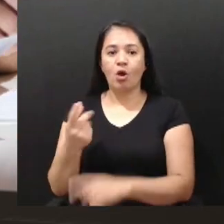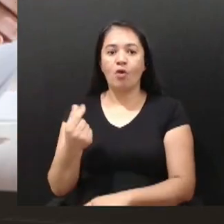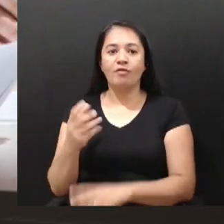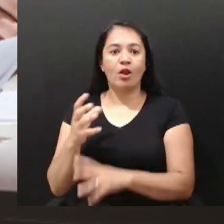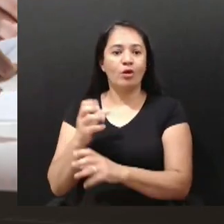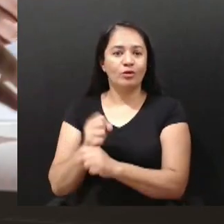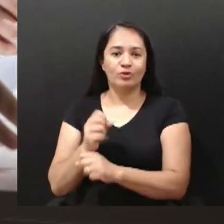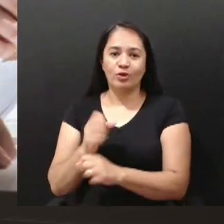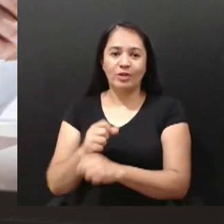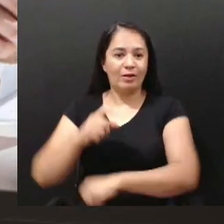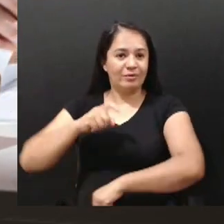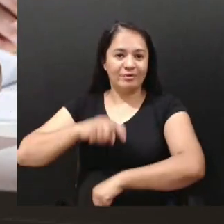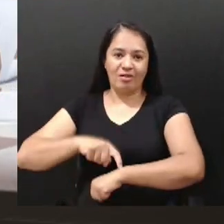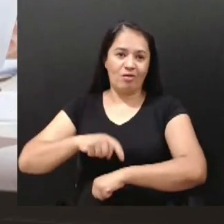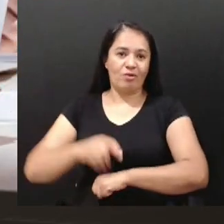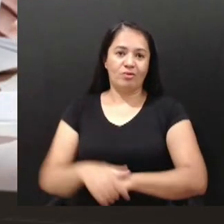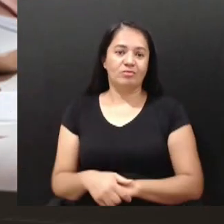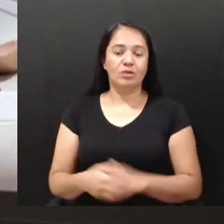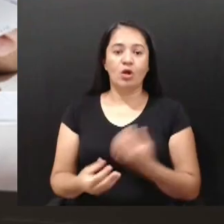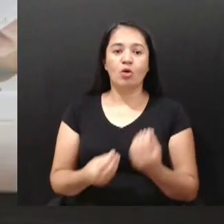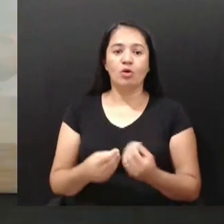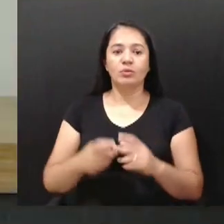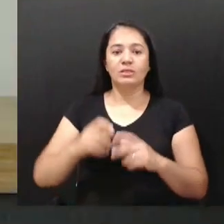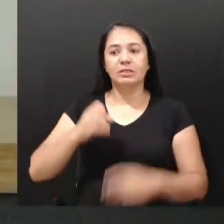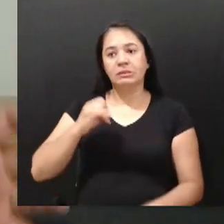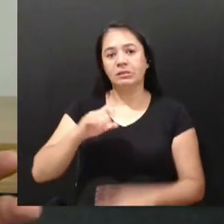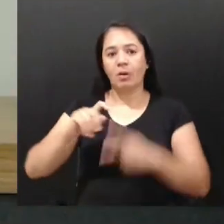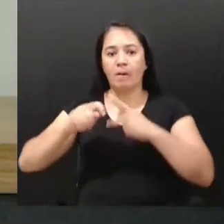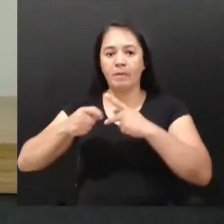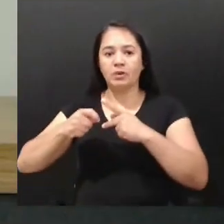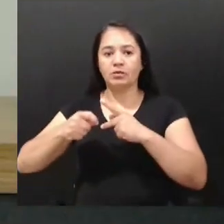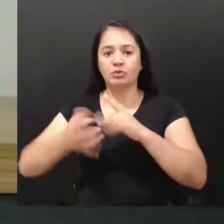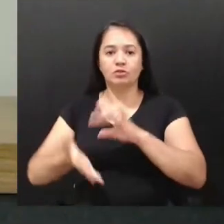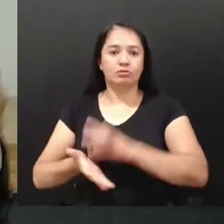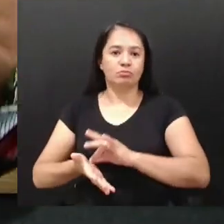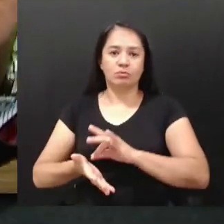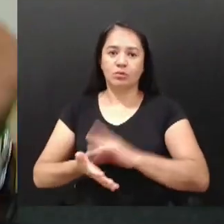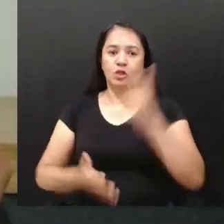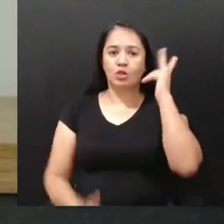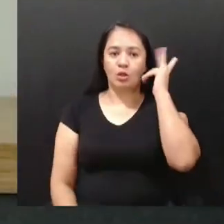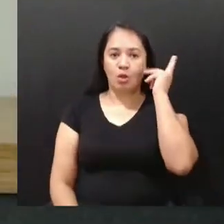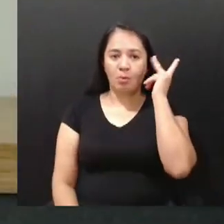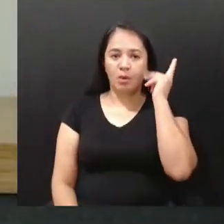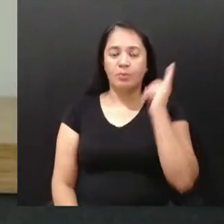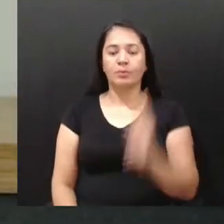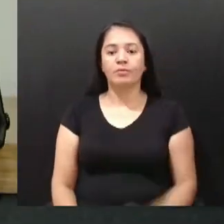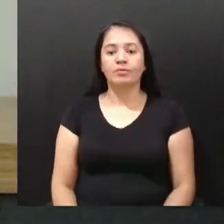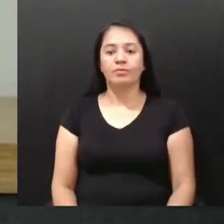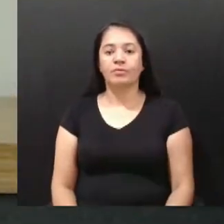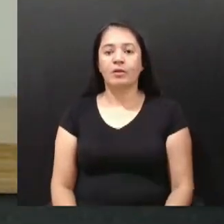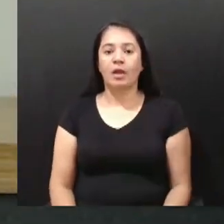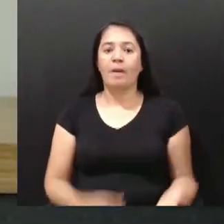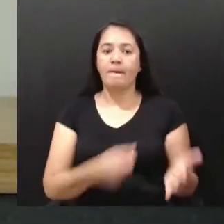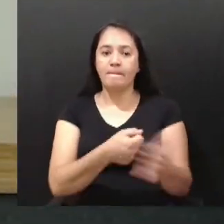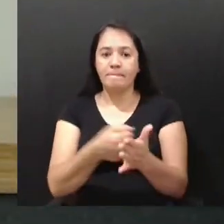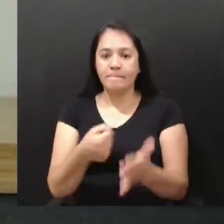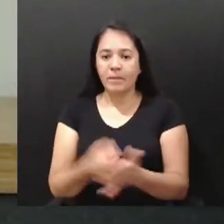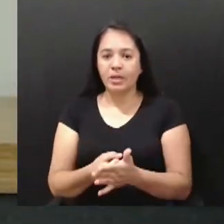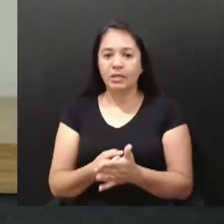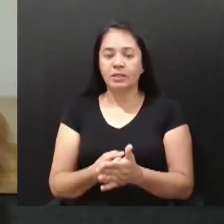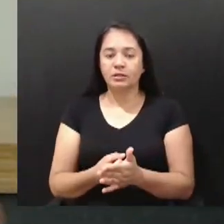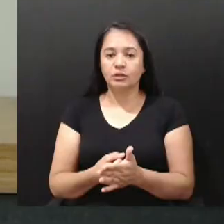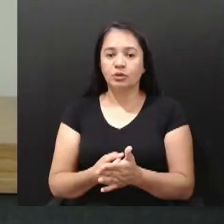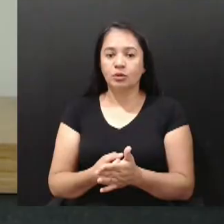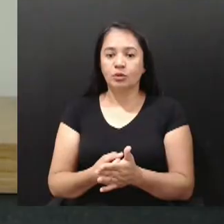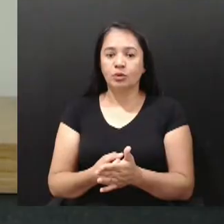instantânea, né? Como se o Pix fosse de fato normal. E o pagador, né, o tomador desse crédito, ele